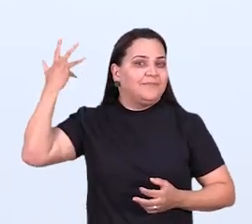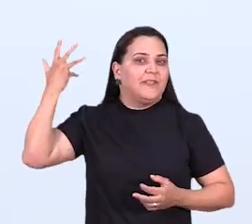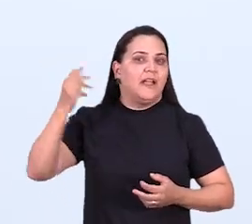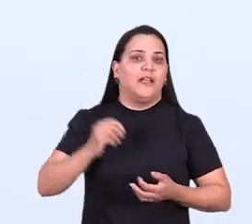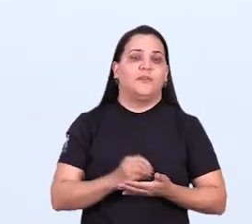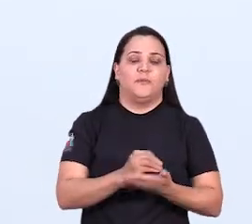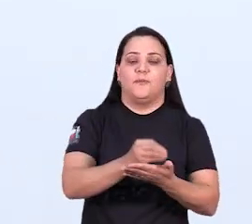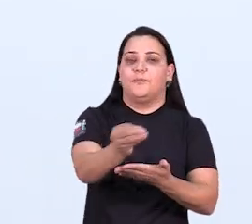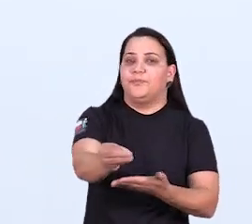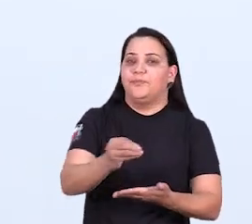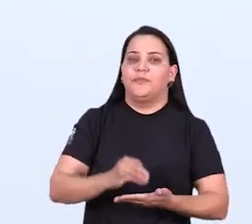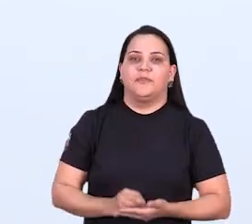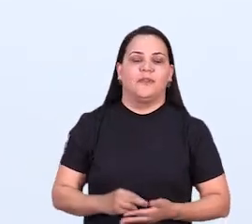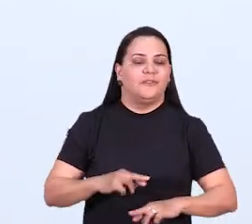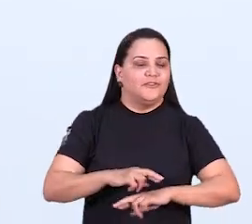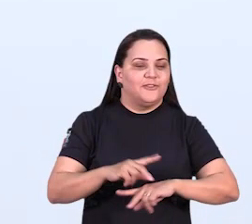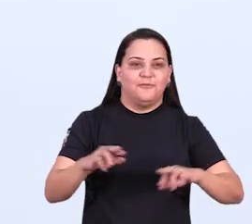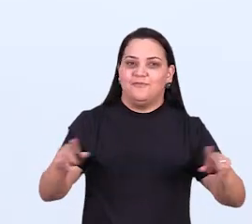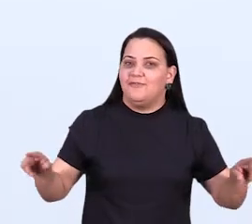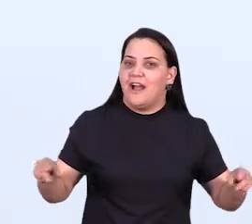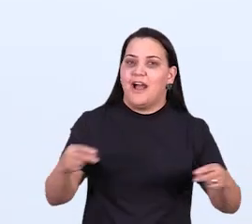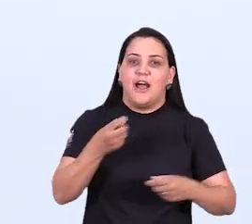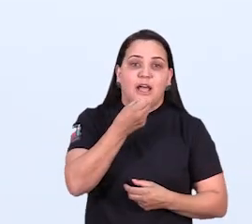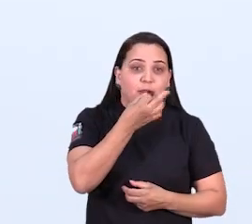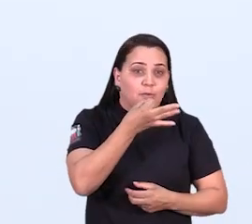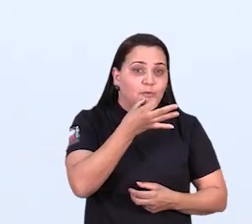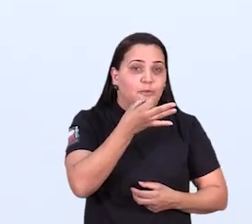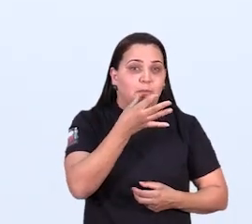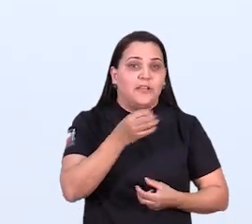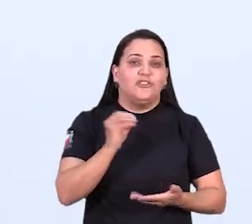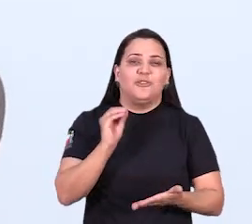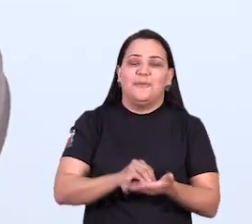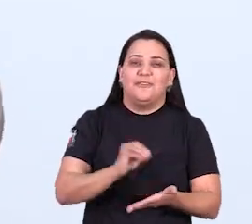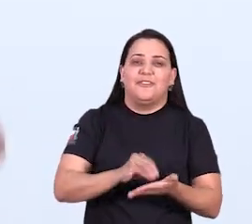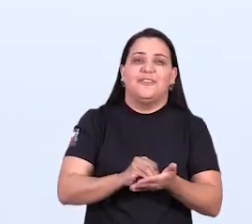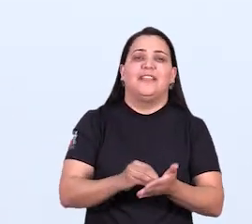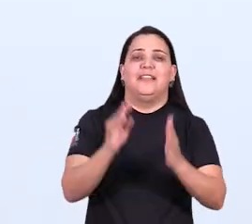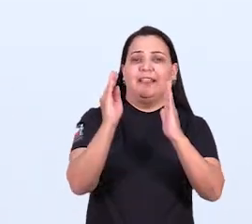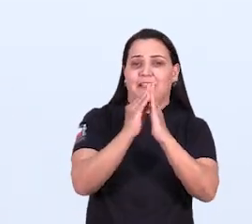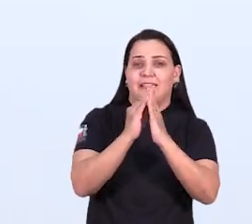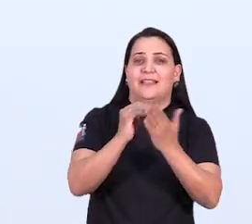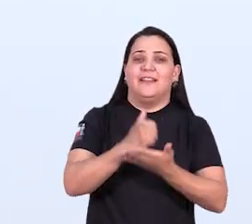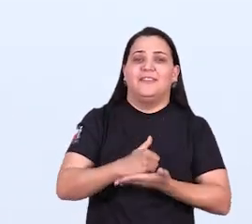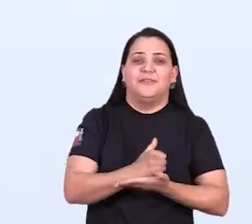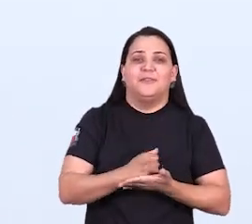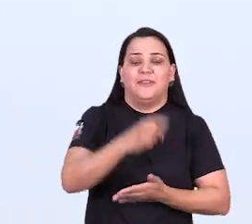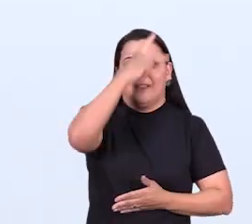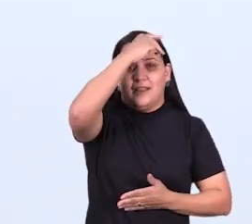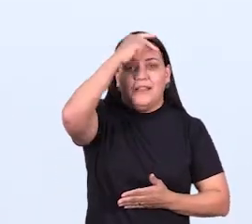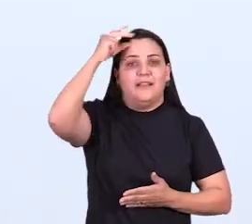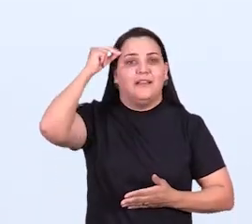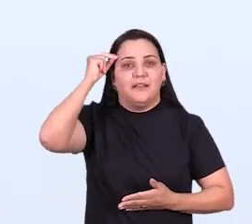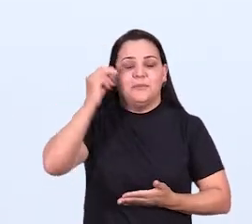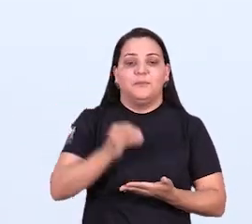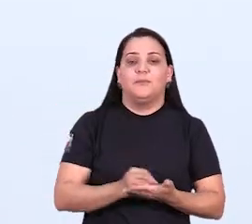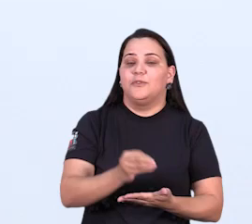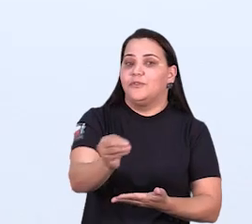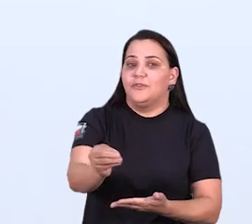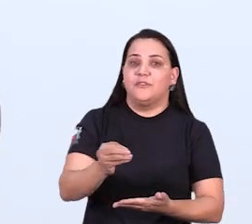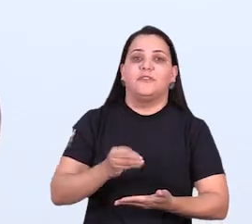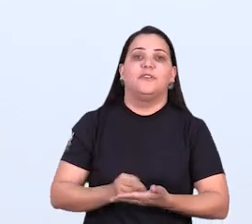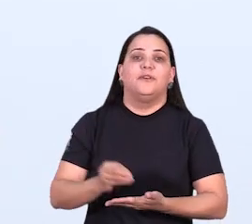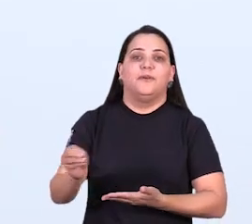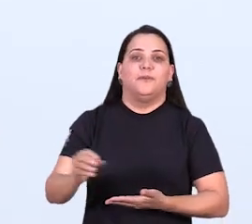custo. Porque são vários medicamentos que hoje está faltando ali na Marechal, onde são distribuídos esses